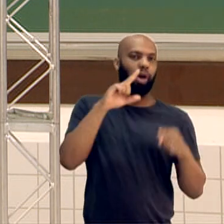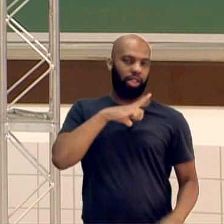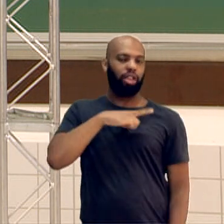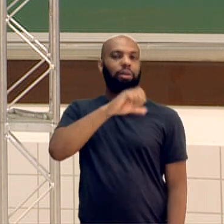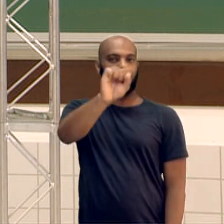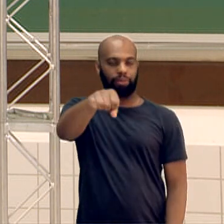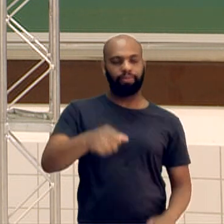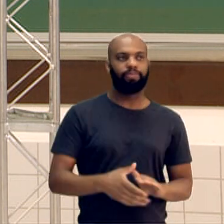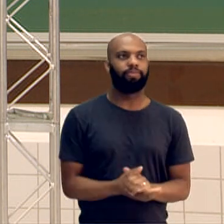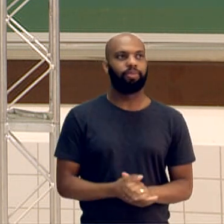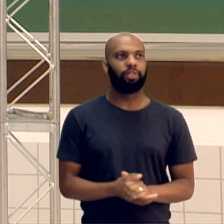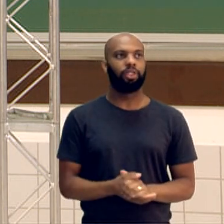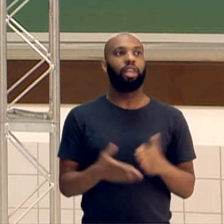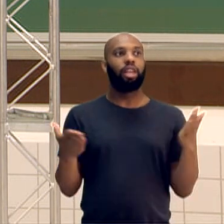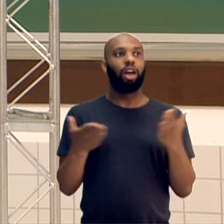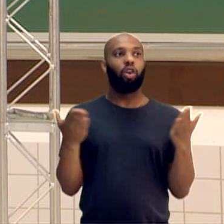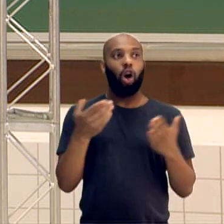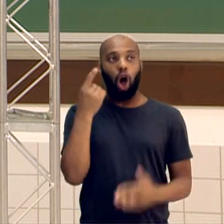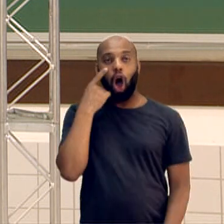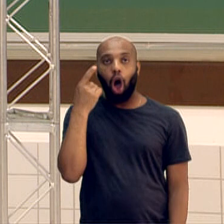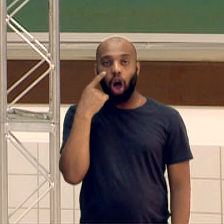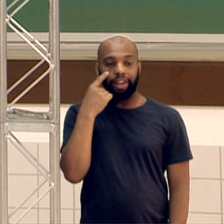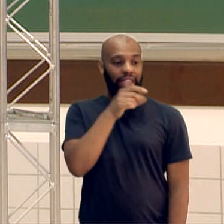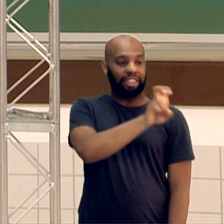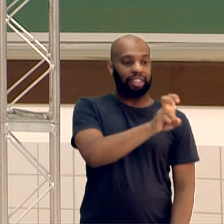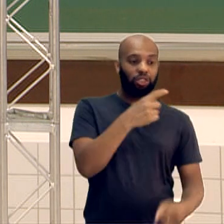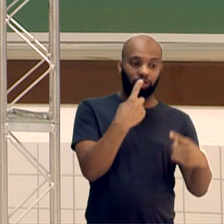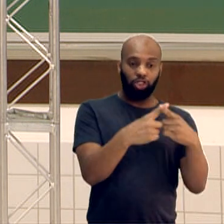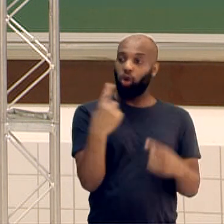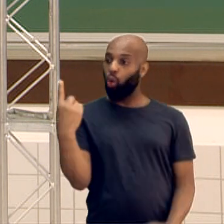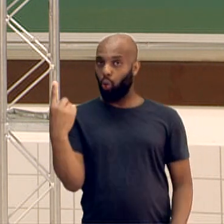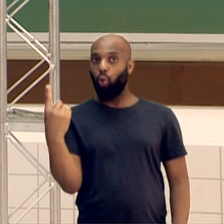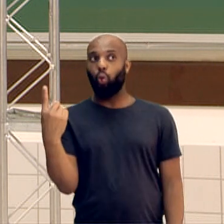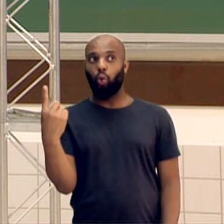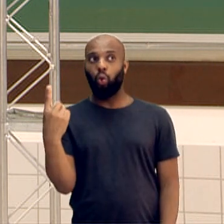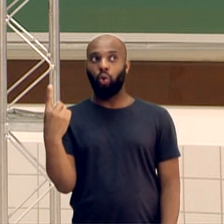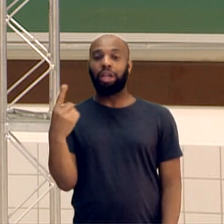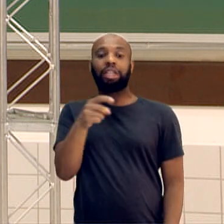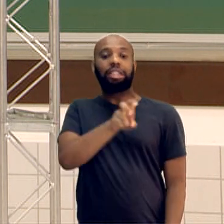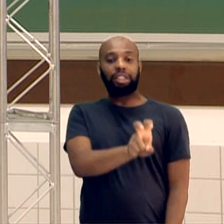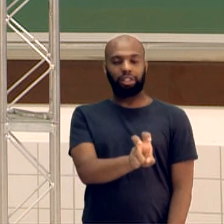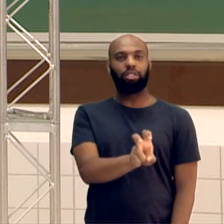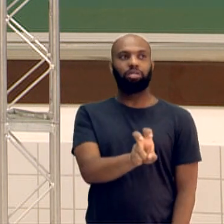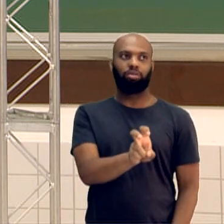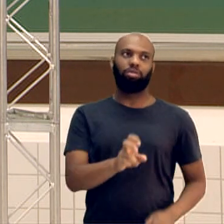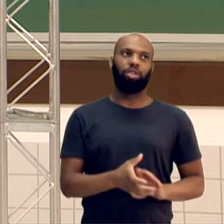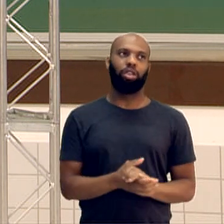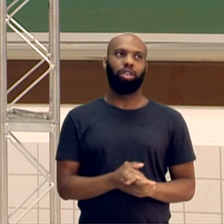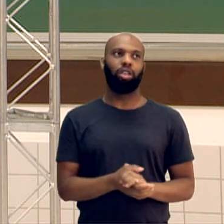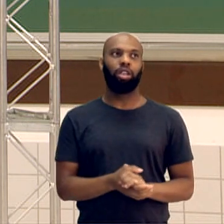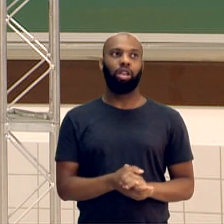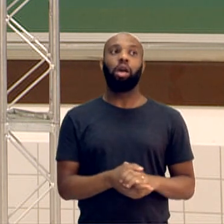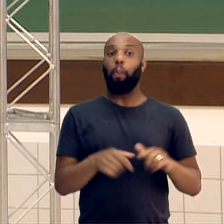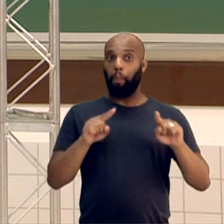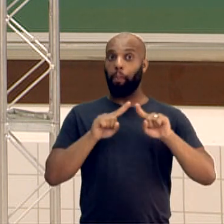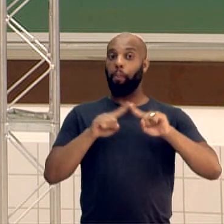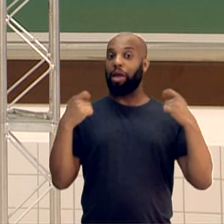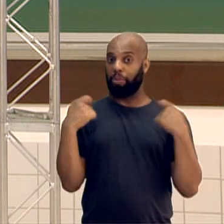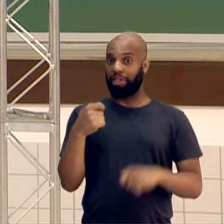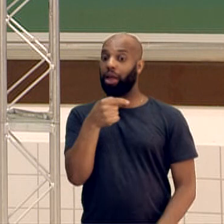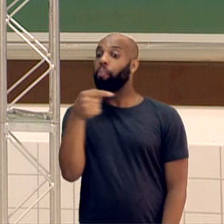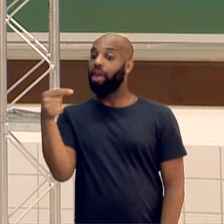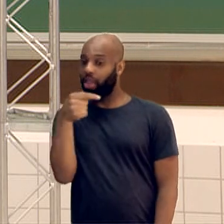1, ok? Então 5 vezes o 1, que está aqui imaginário, é 5. Então, como é negativo,